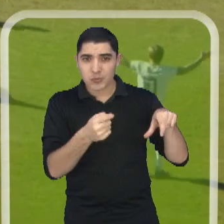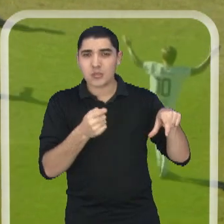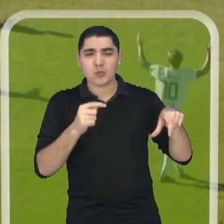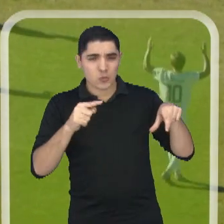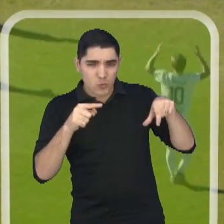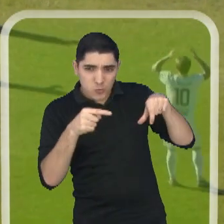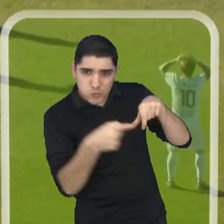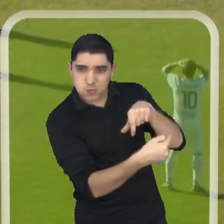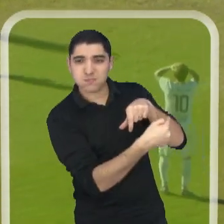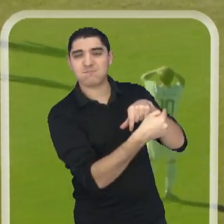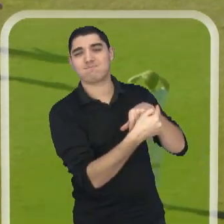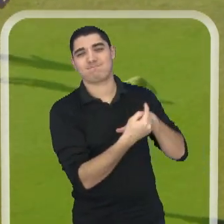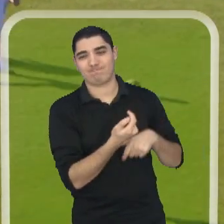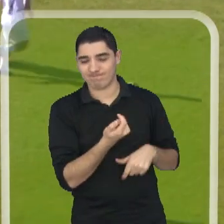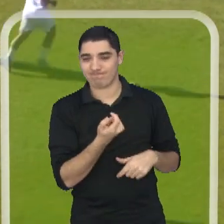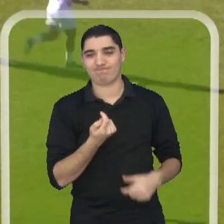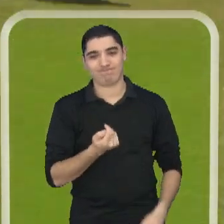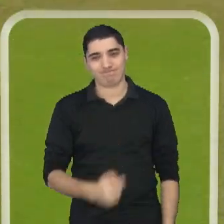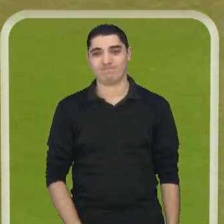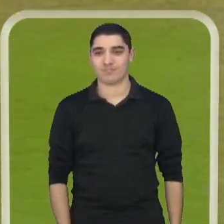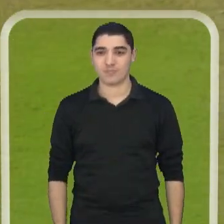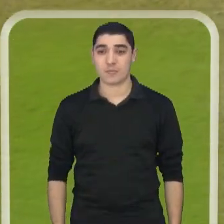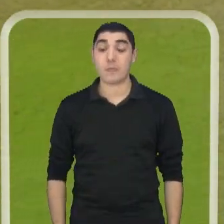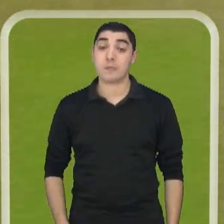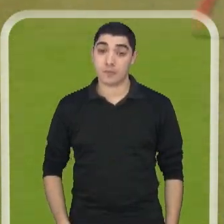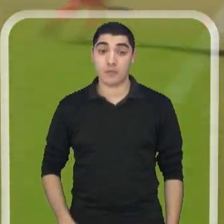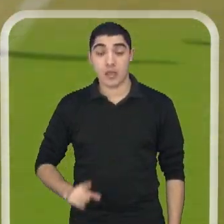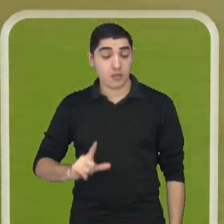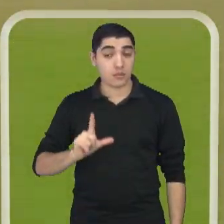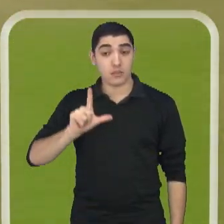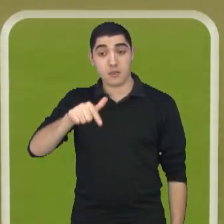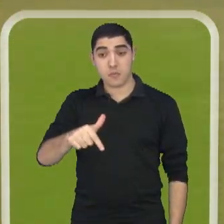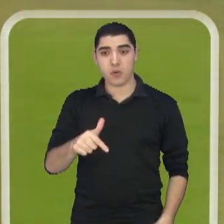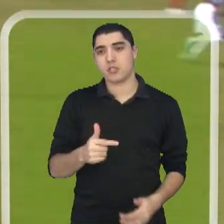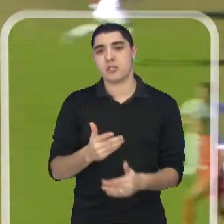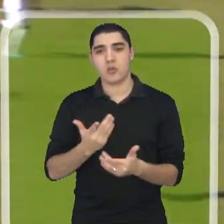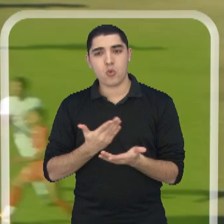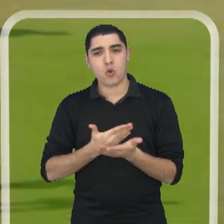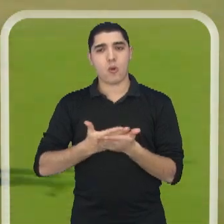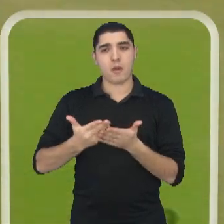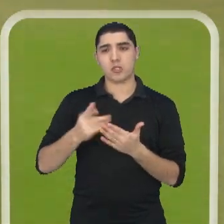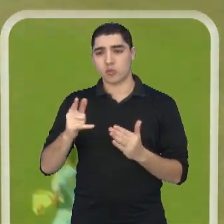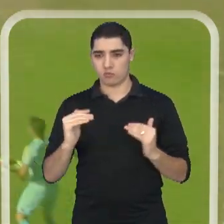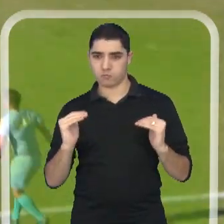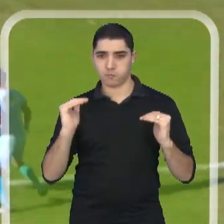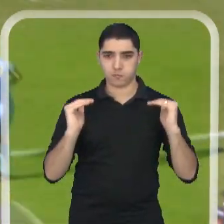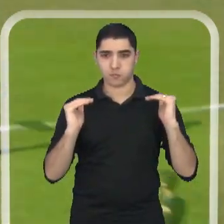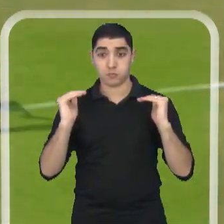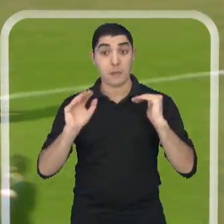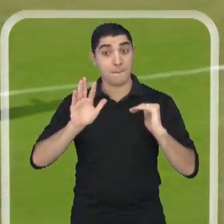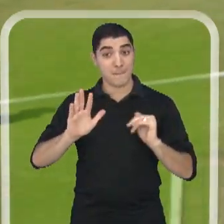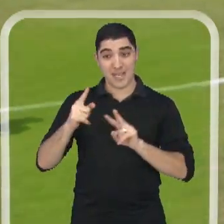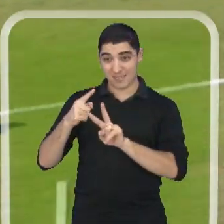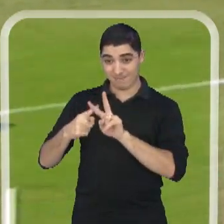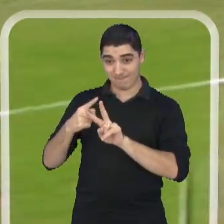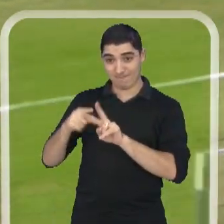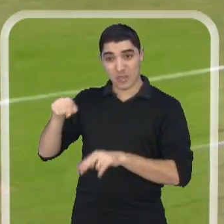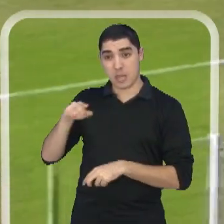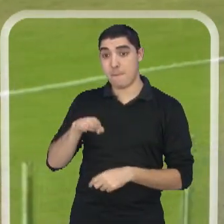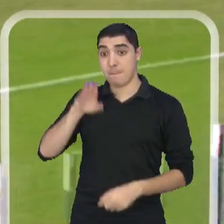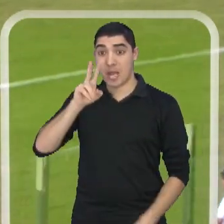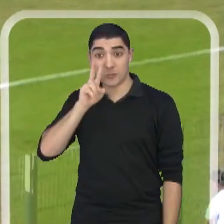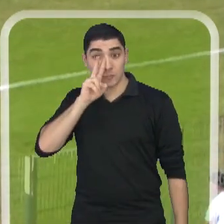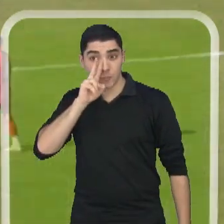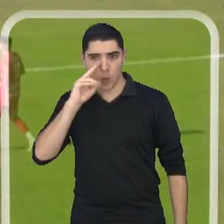todo mundo e saiu pela linha de fundo. Com os minutos passando, a partida ficou igual, mas o Capivariano ainda tinha